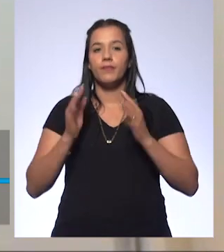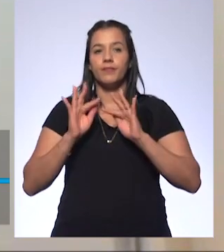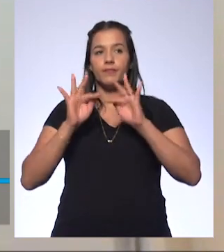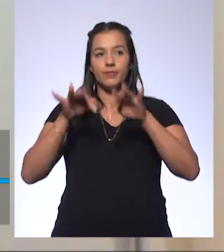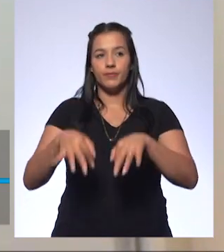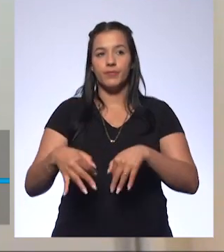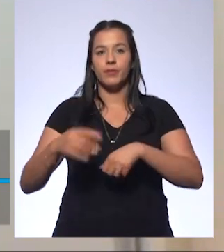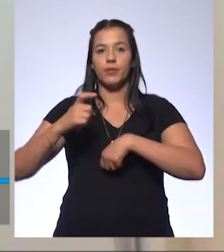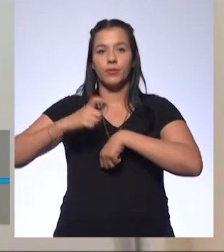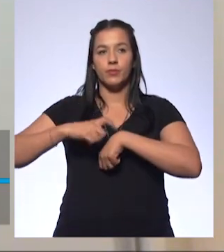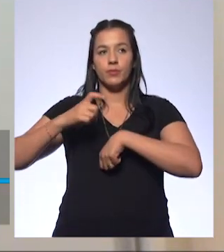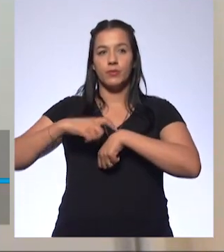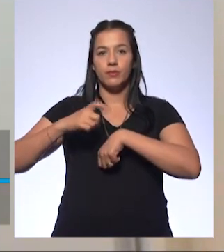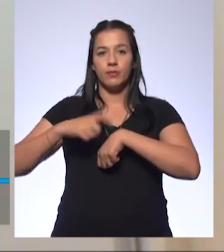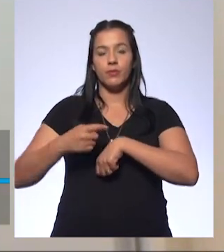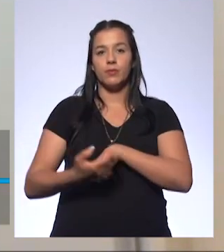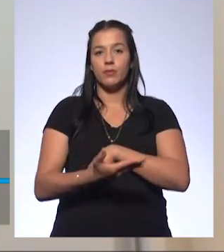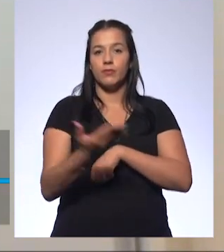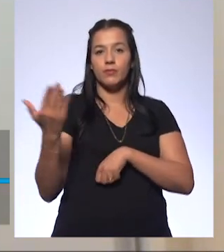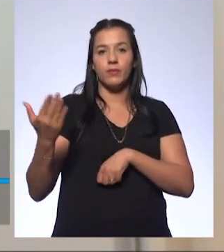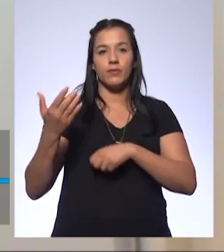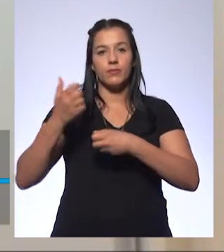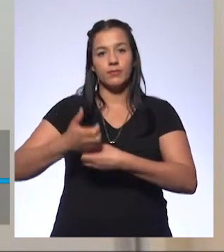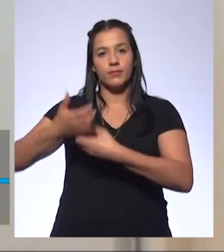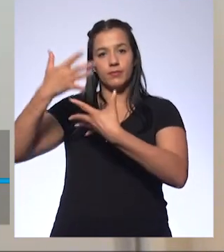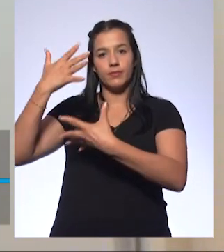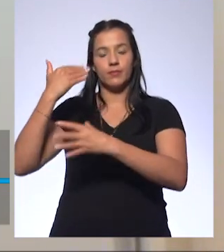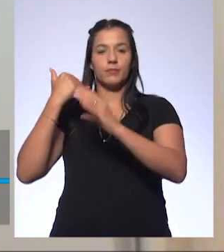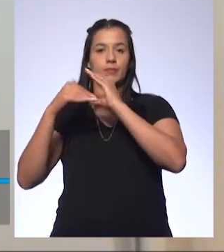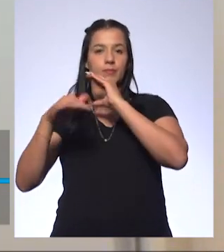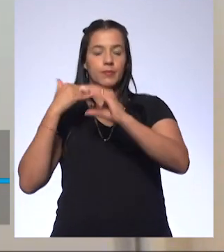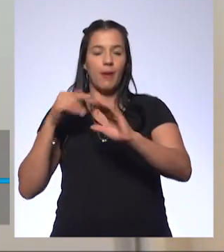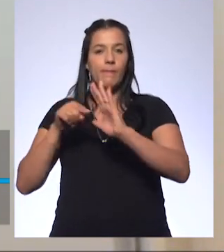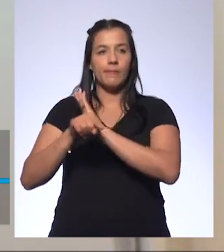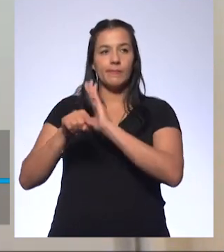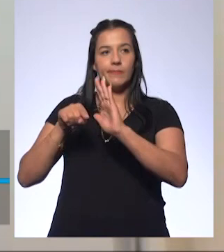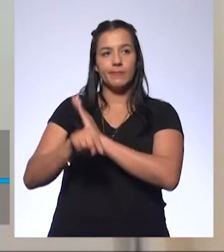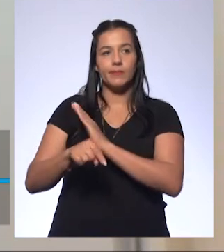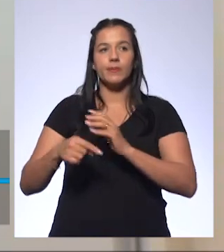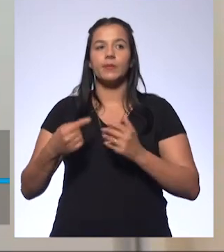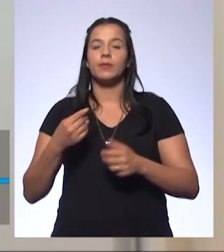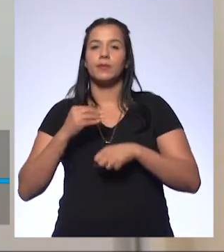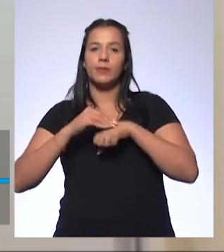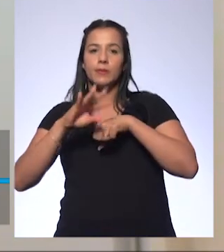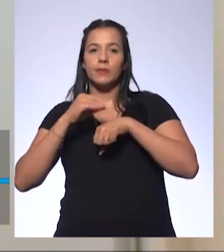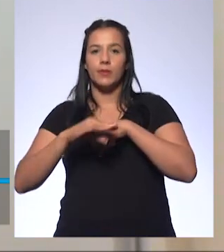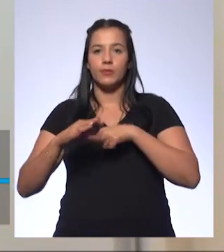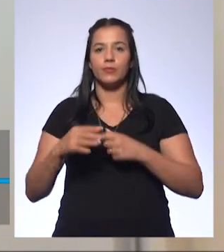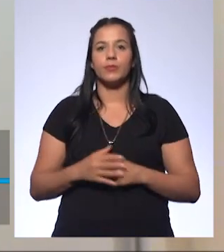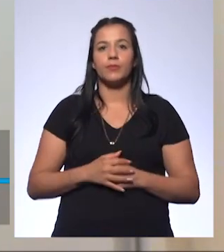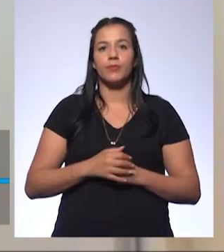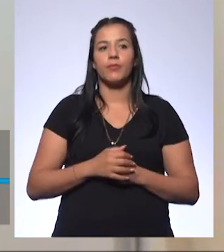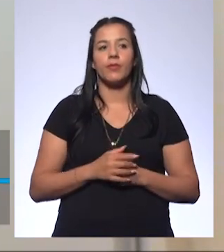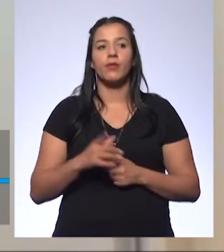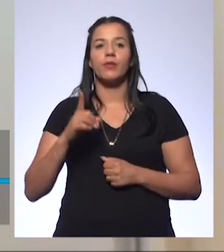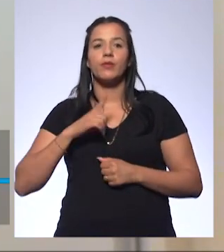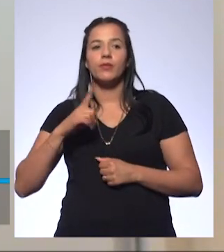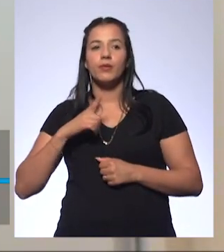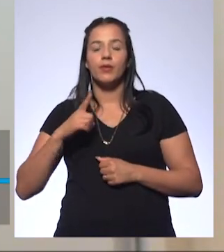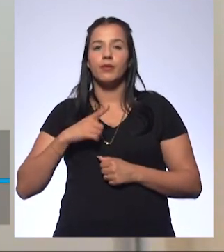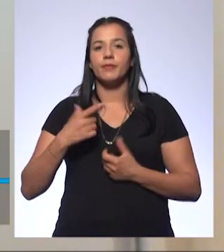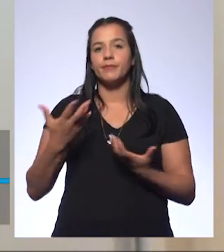vamos deixar um tempinho para o pessoal interagir no chat, trazer as perguntas, as colaborações,